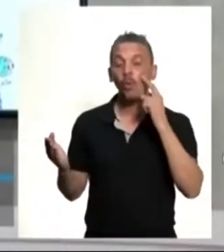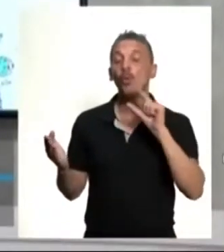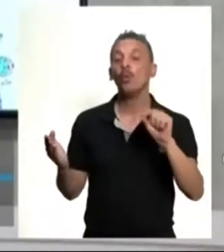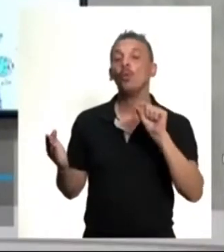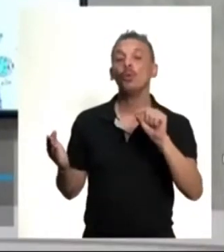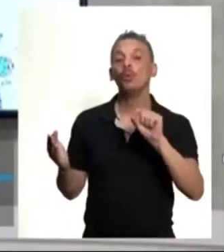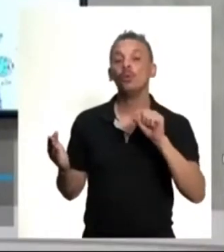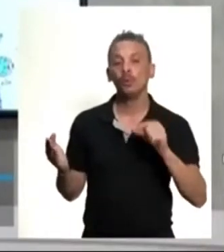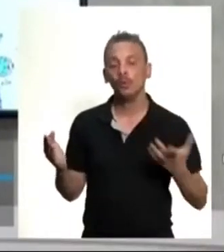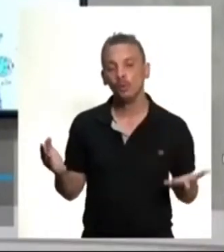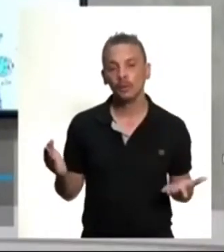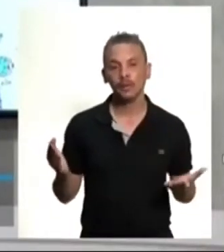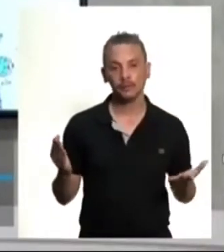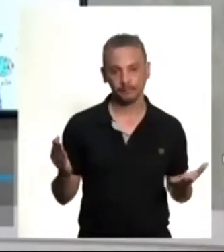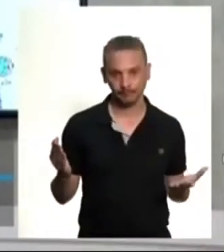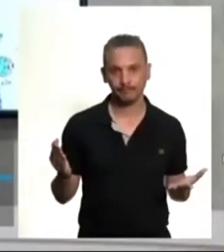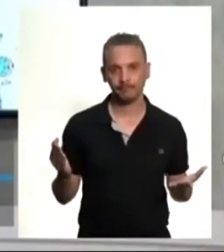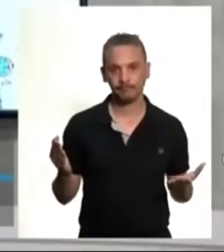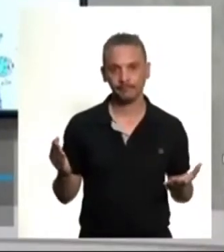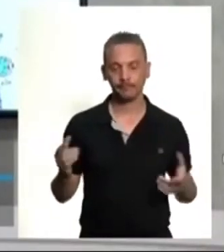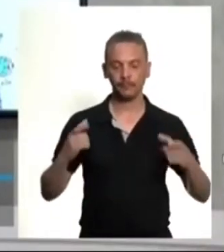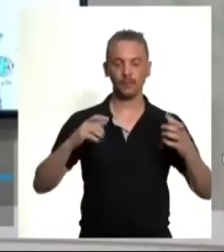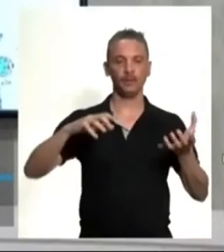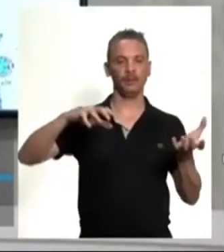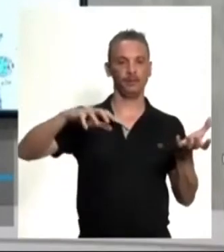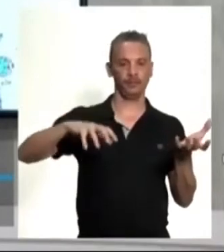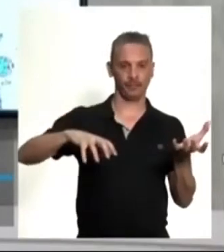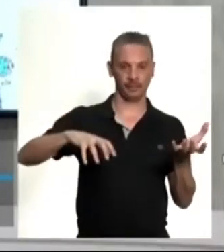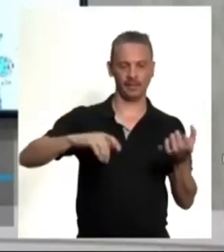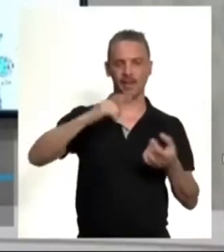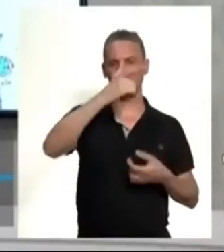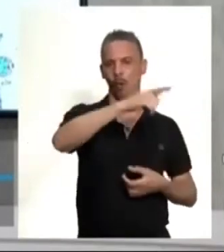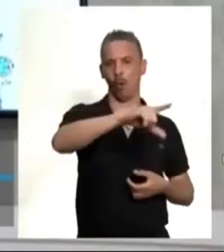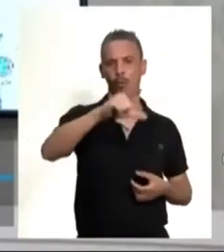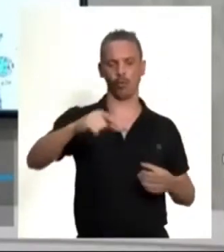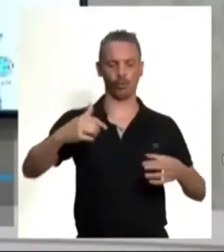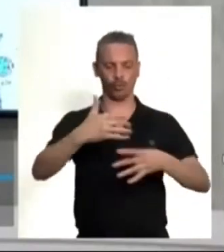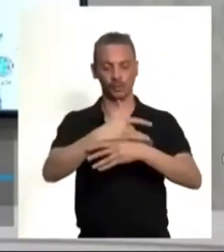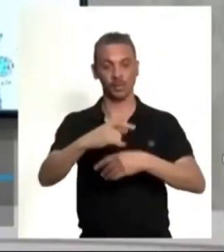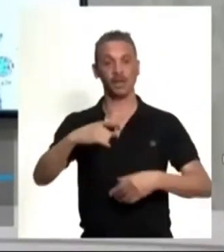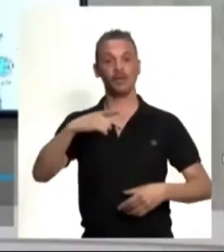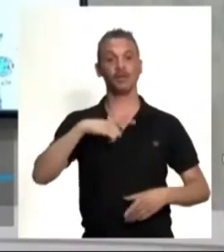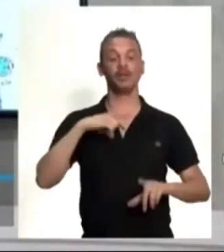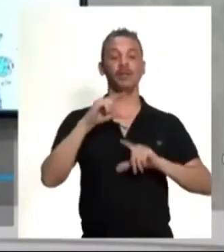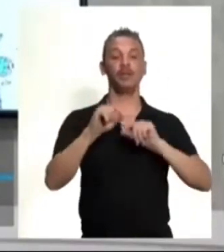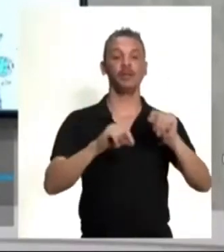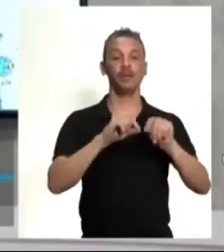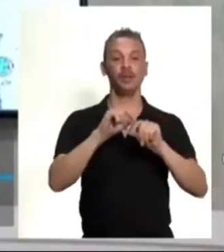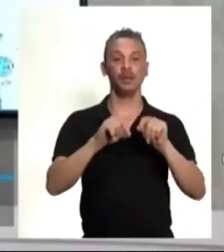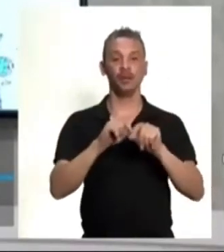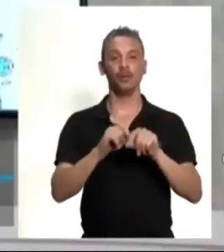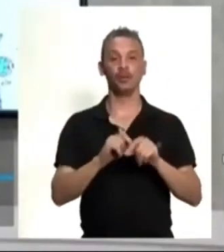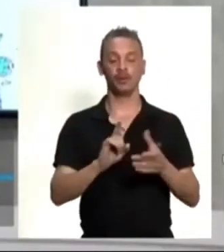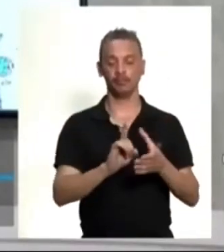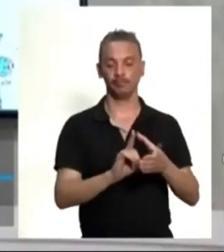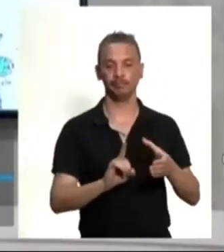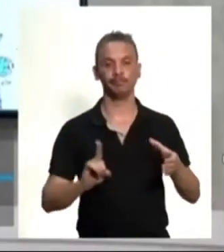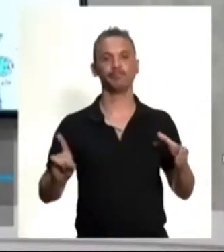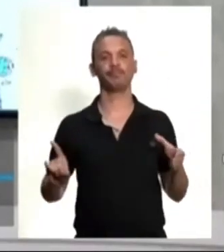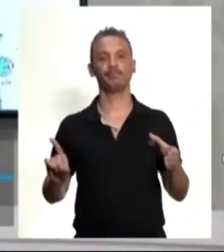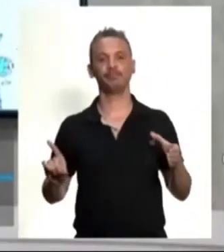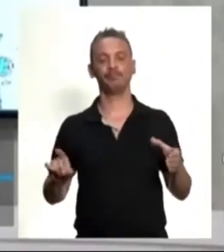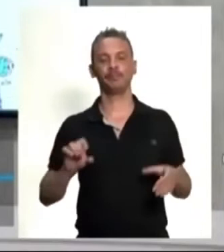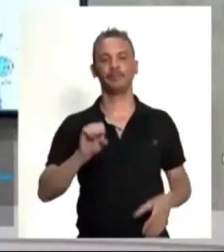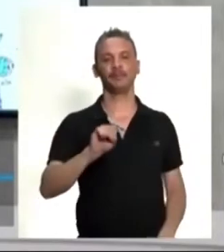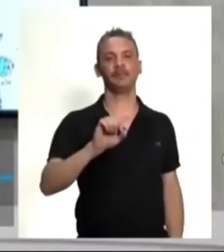aqui, galera? Eu vejo claramente que no entorno de Brasília, como em outras cidades, existe aí uma segregação,